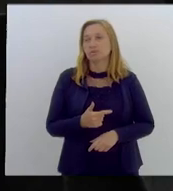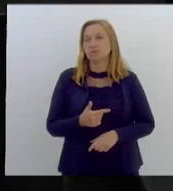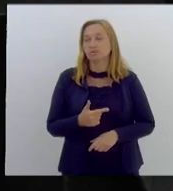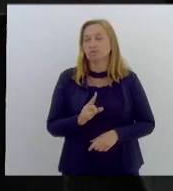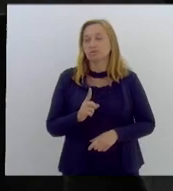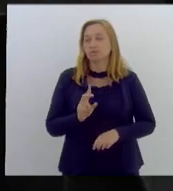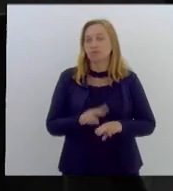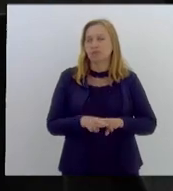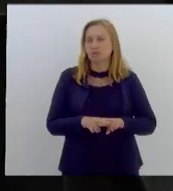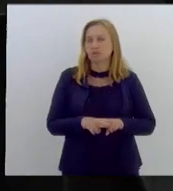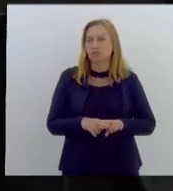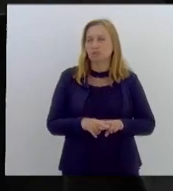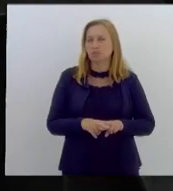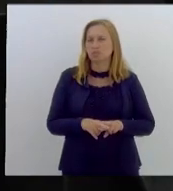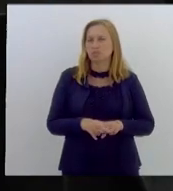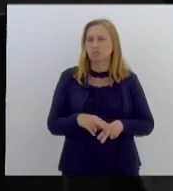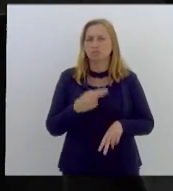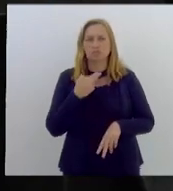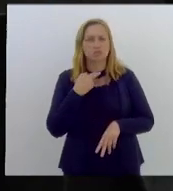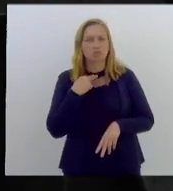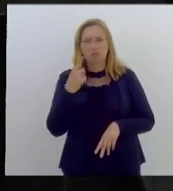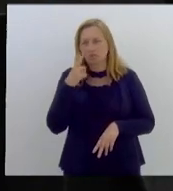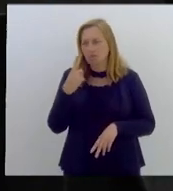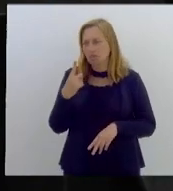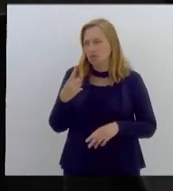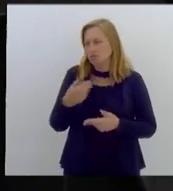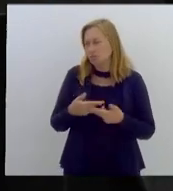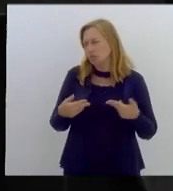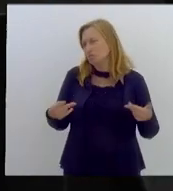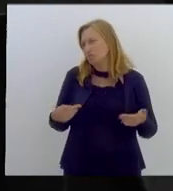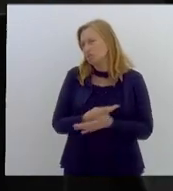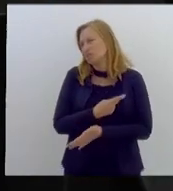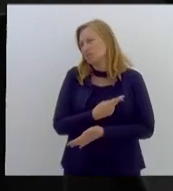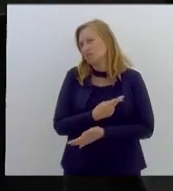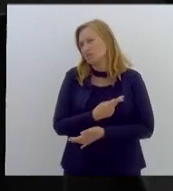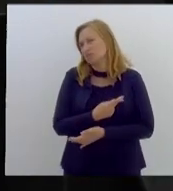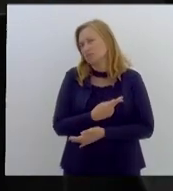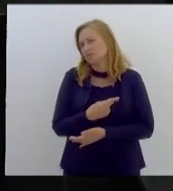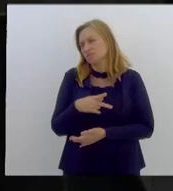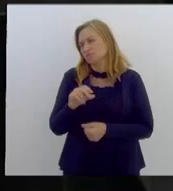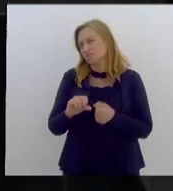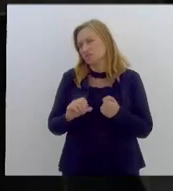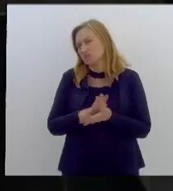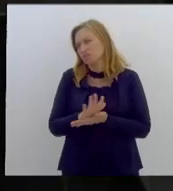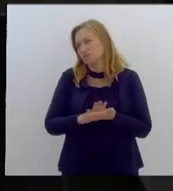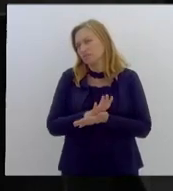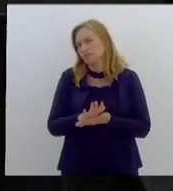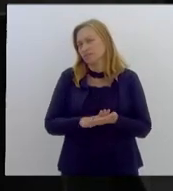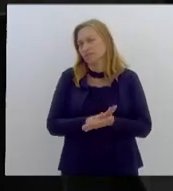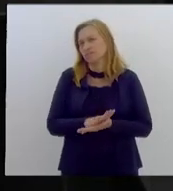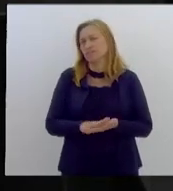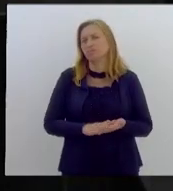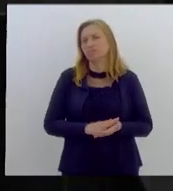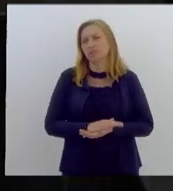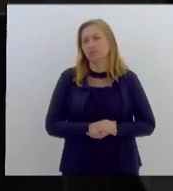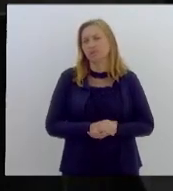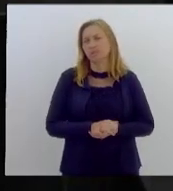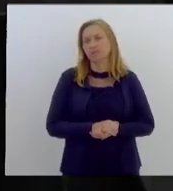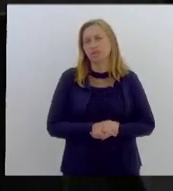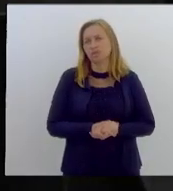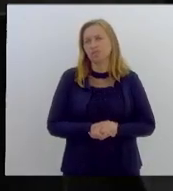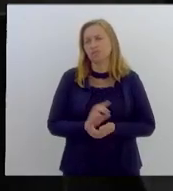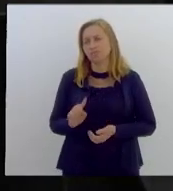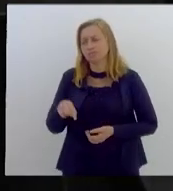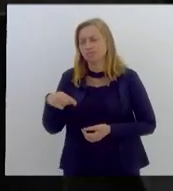sido preso. A gente não pode ver os escândalos acontecerem, se acumularem, e não fazer nada. Então, a nossa bancada apresentou, dentre